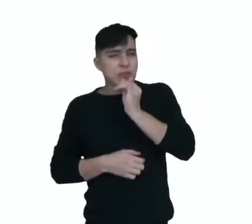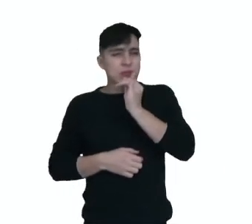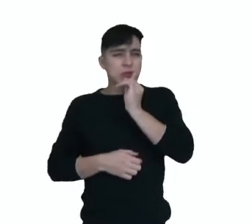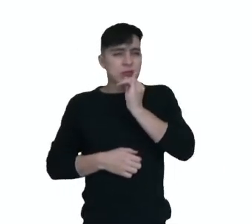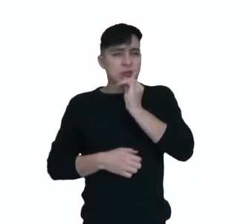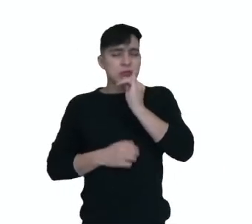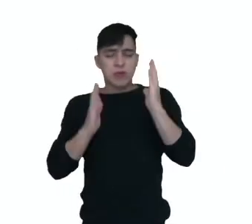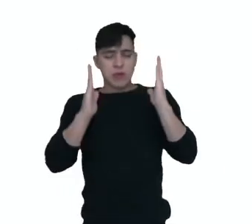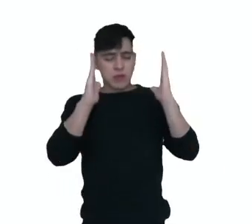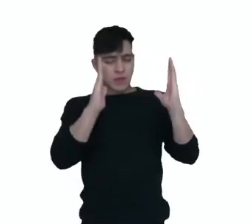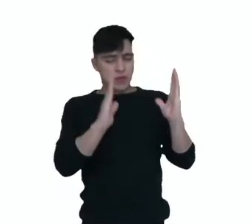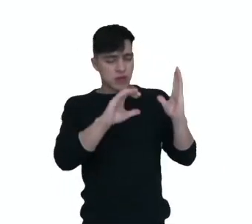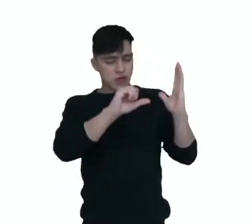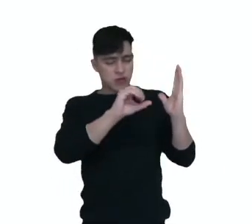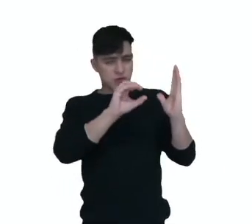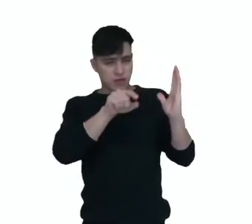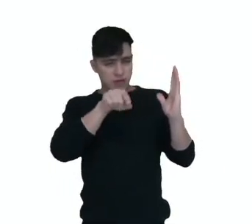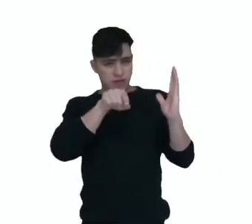um período de